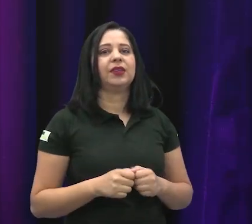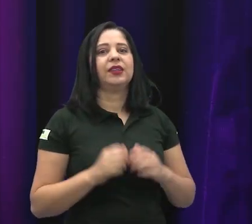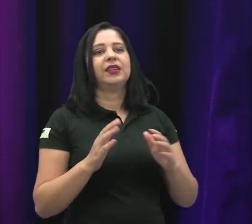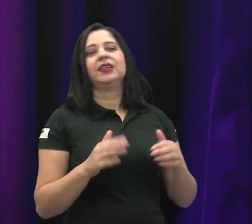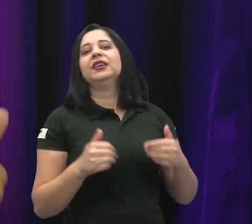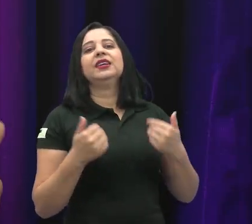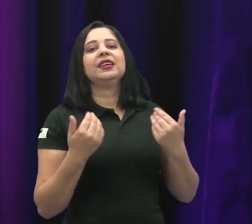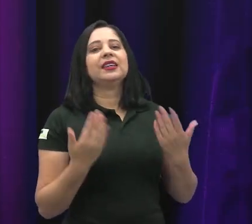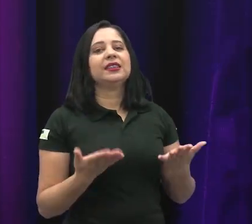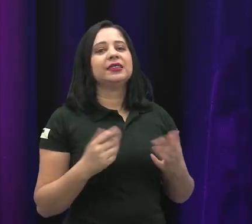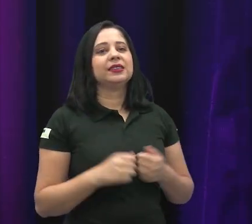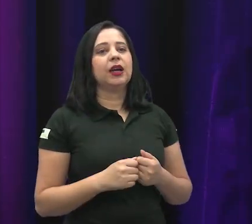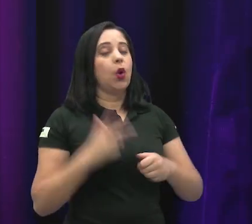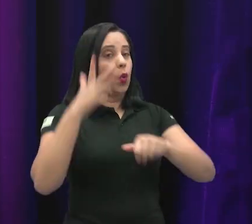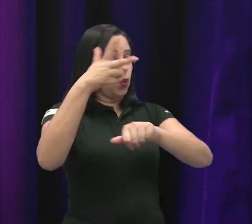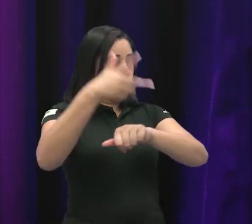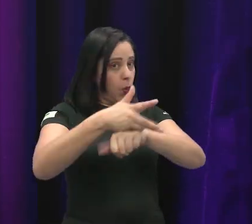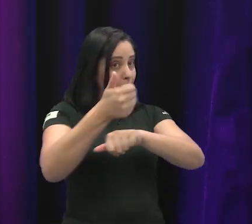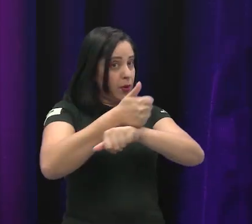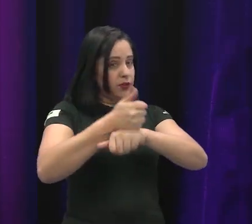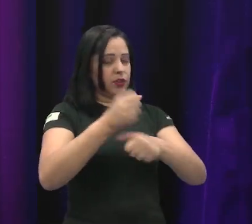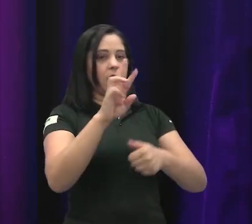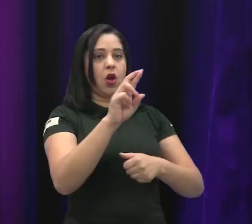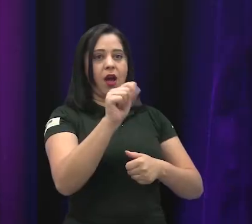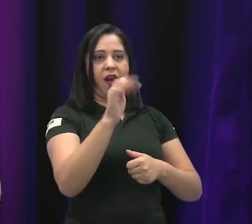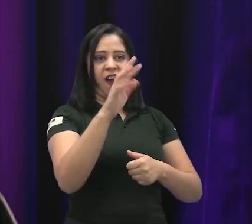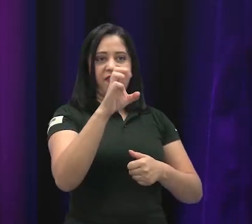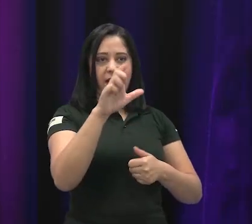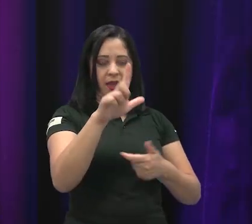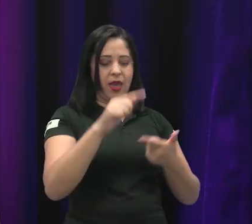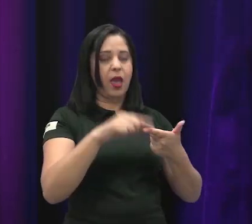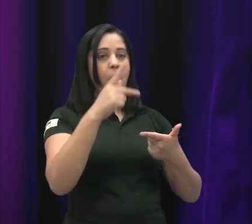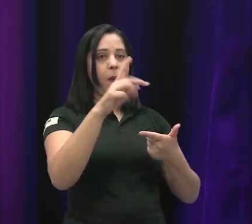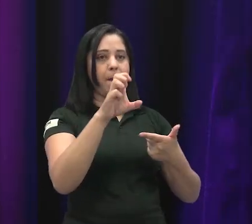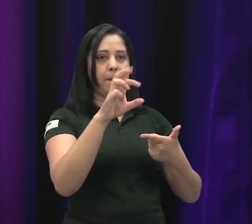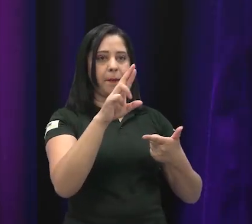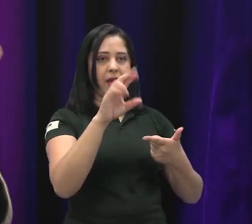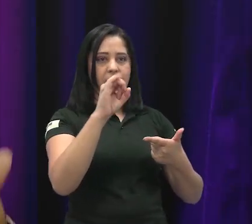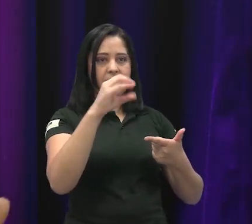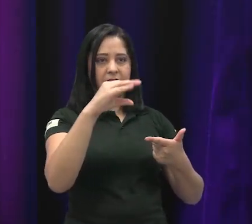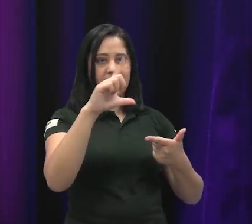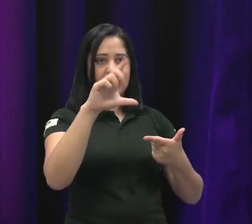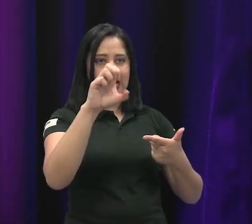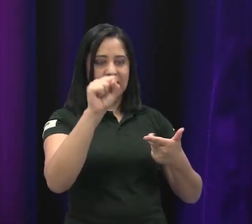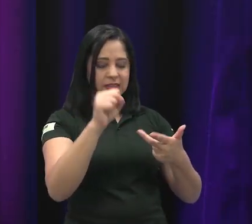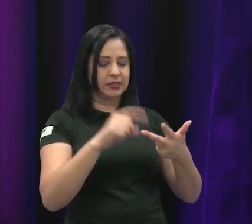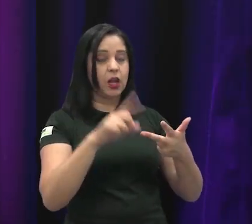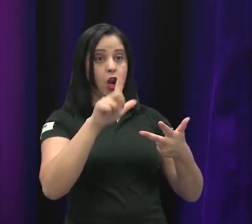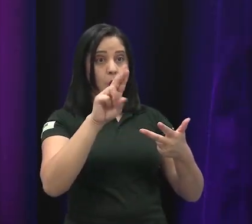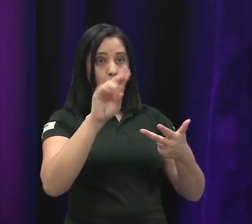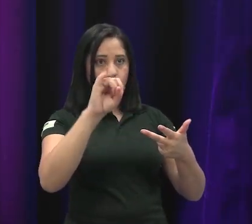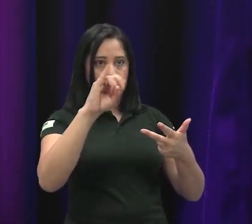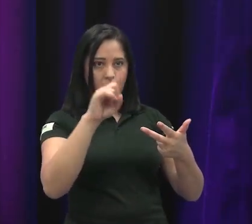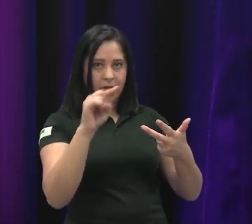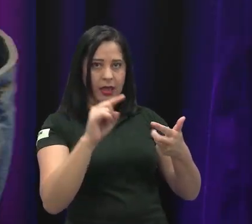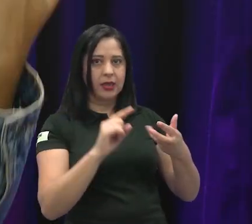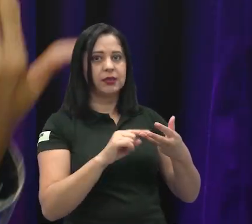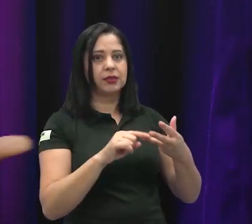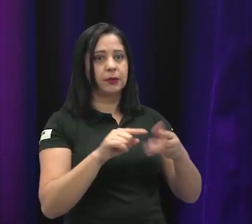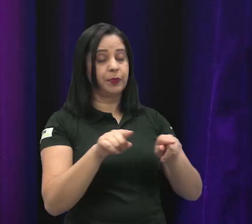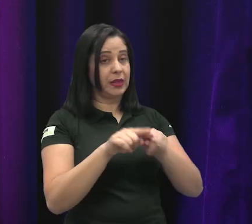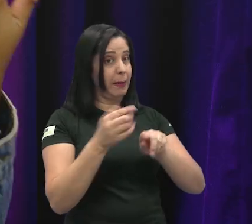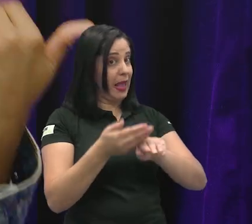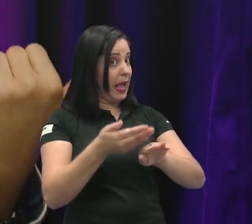né? Também faço questão de falar que foi do Rafael Santos, do Pericles, Rizzi, Luiz Fernando Madonna. Também